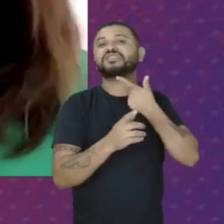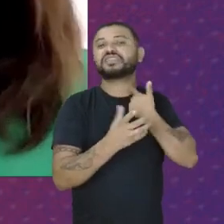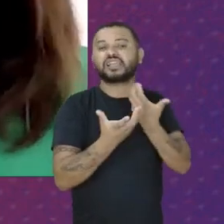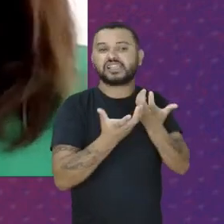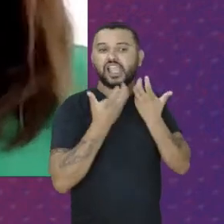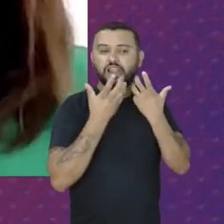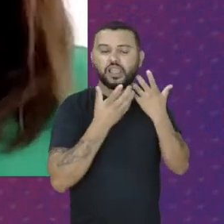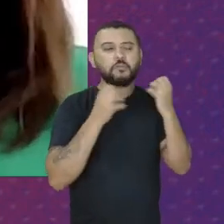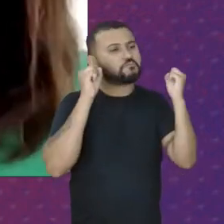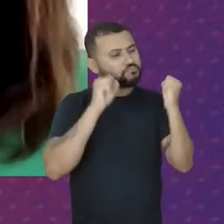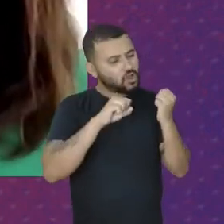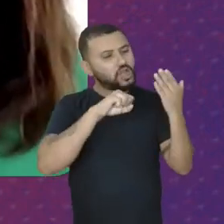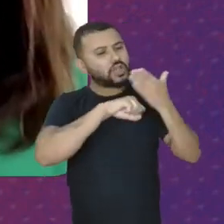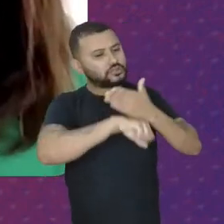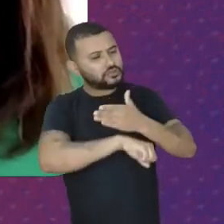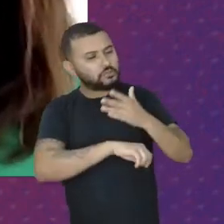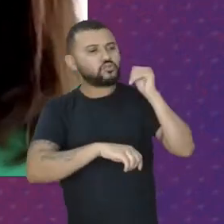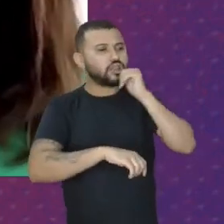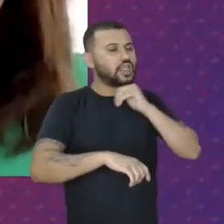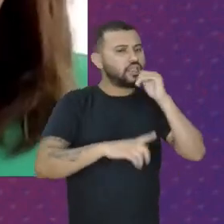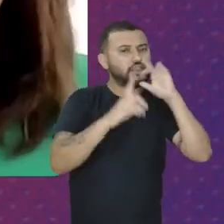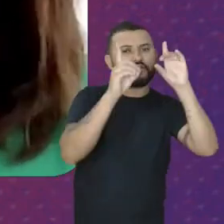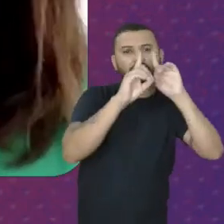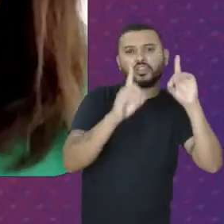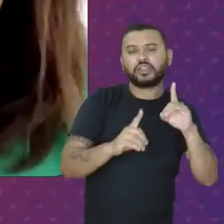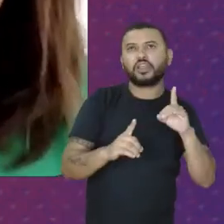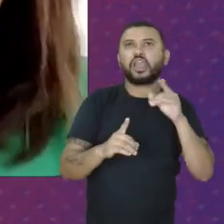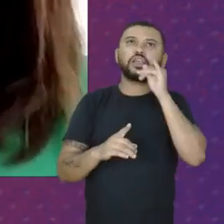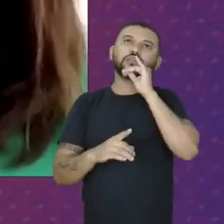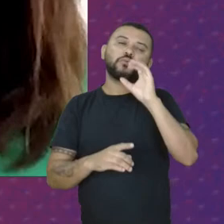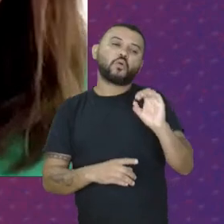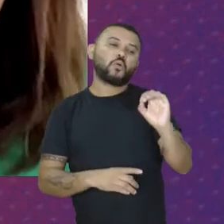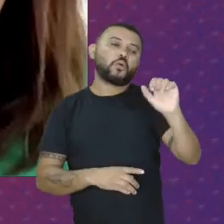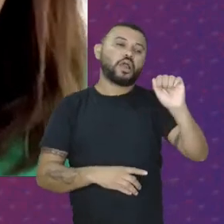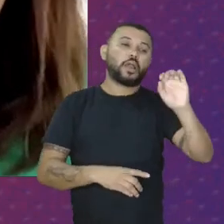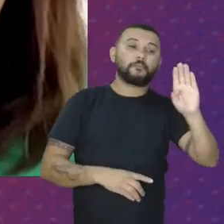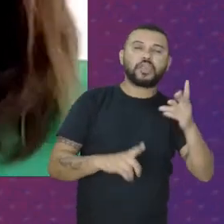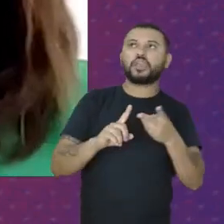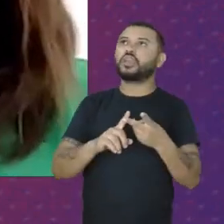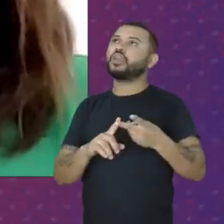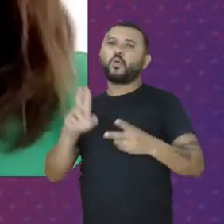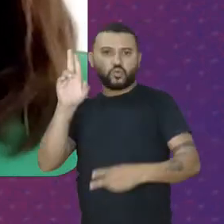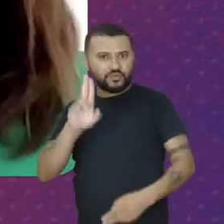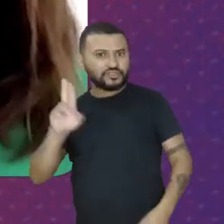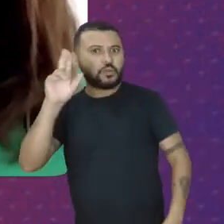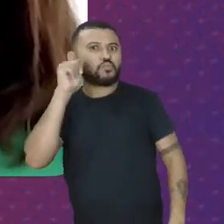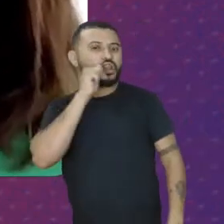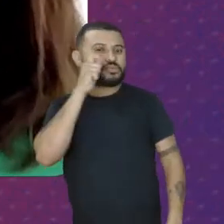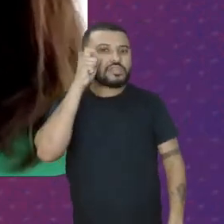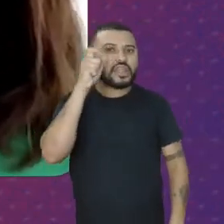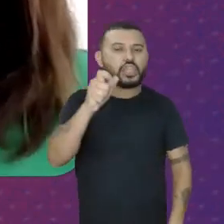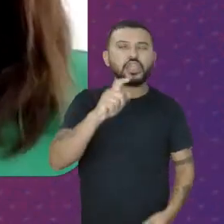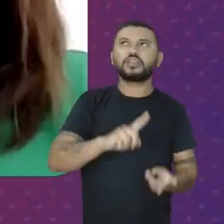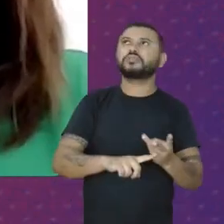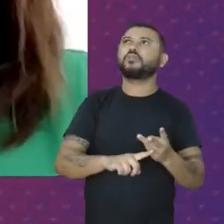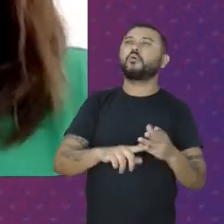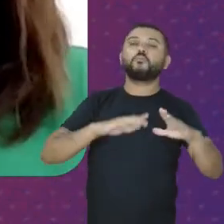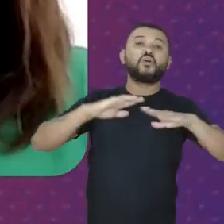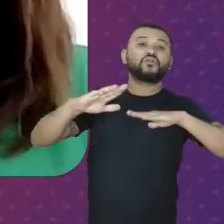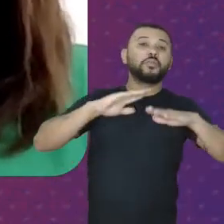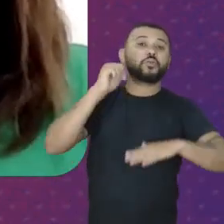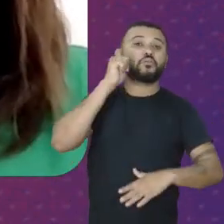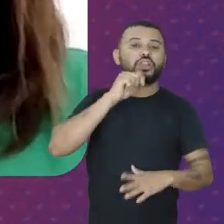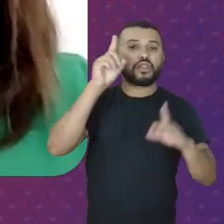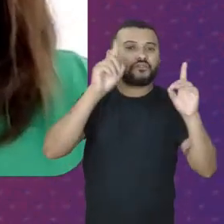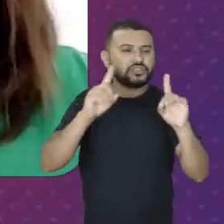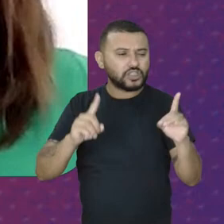a ter uma inserção maior na OAB, nas universidades, em movimento de mulheres